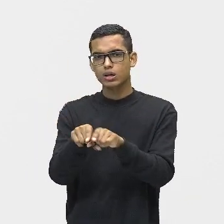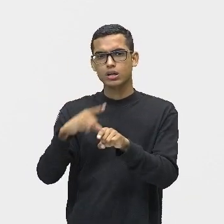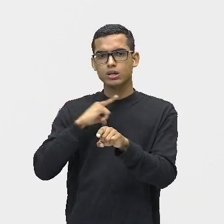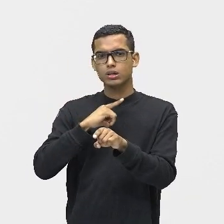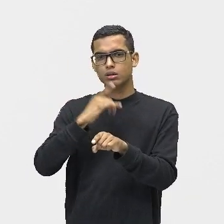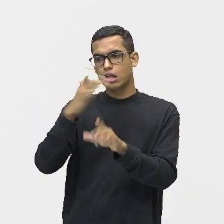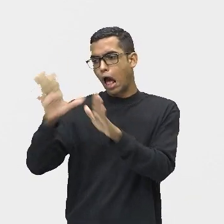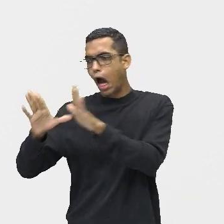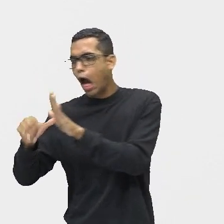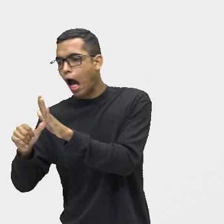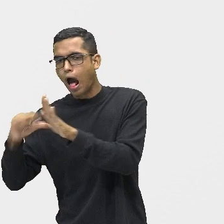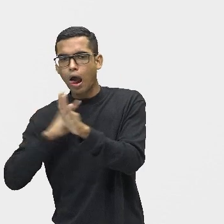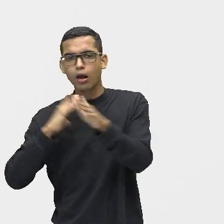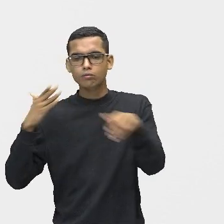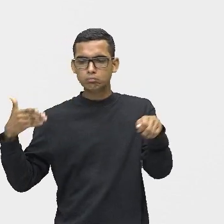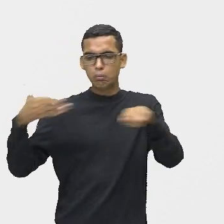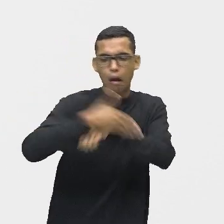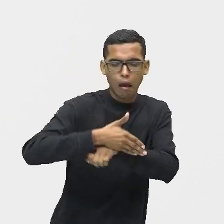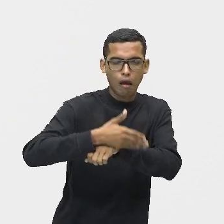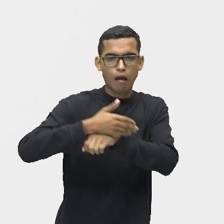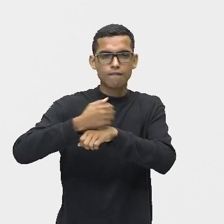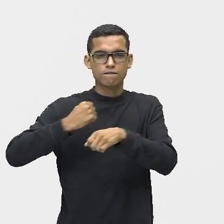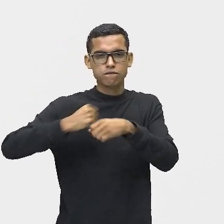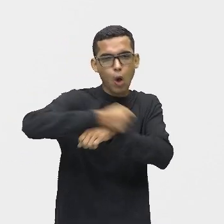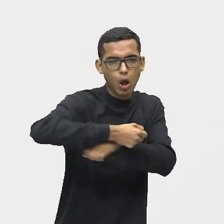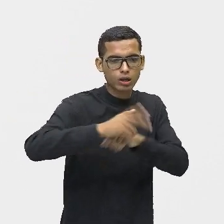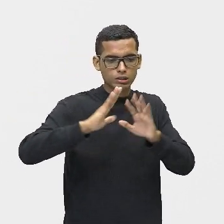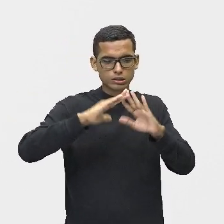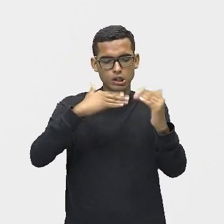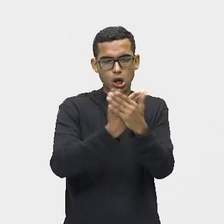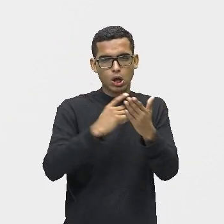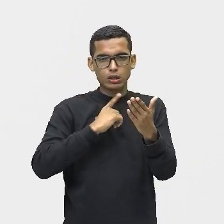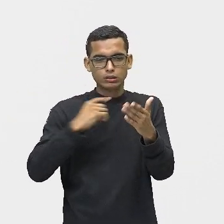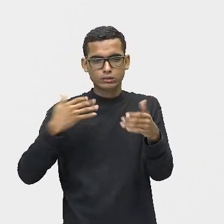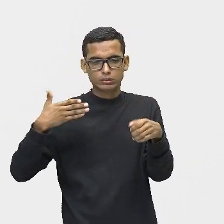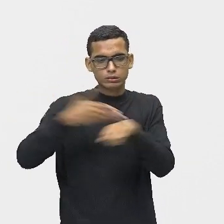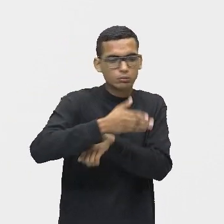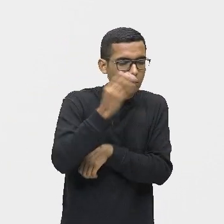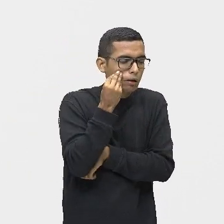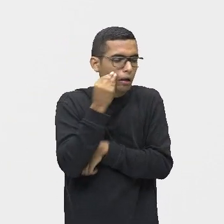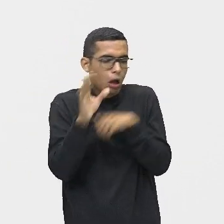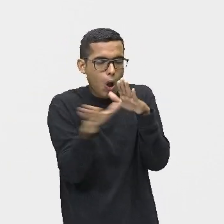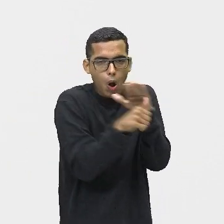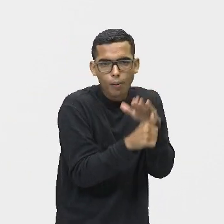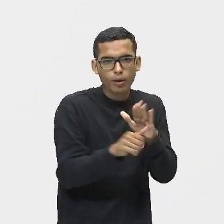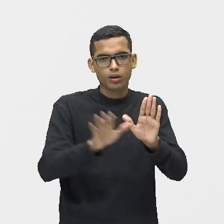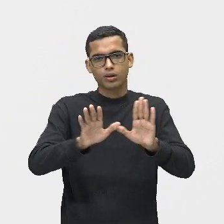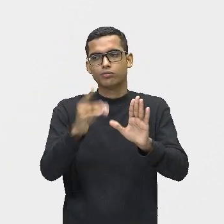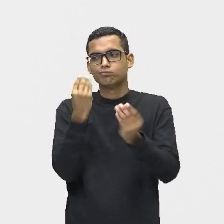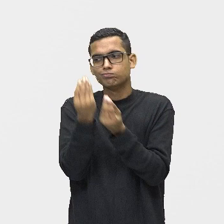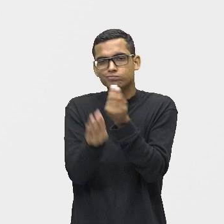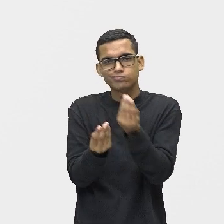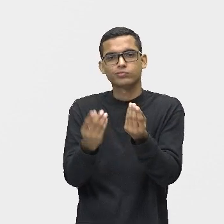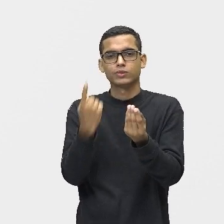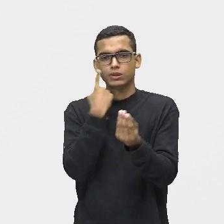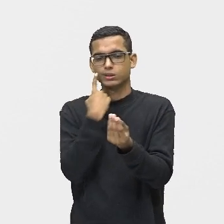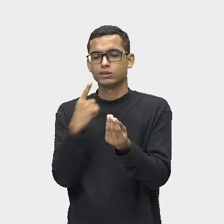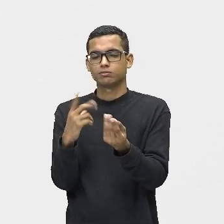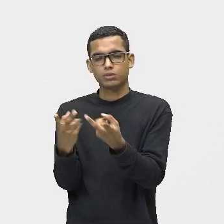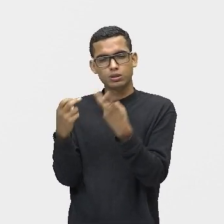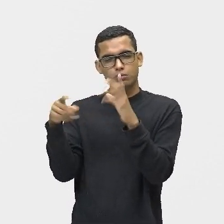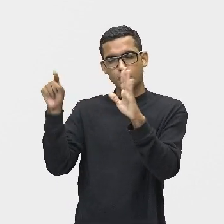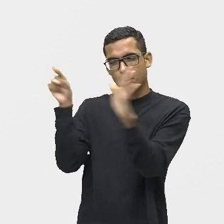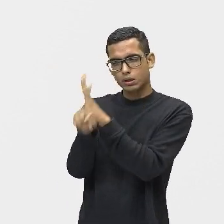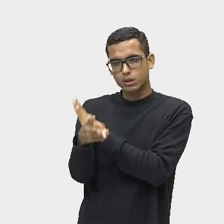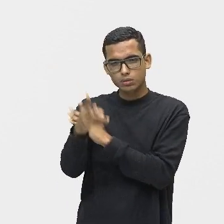certo? Então, sempre nós vamos ter questões que serão colocadas e, claro, as pessoas que irão participar irão